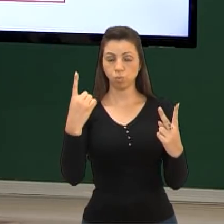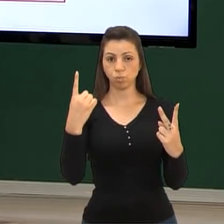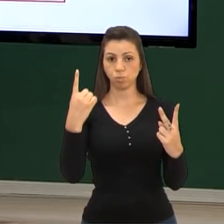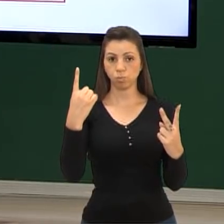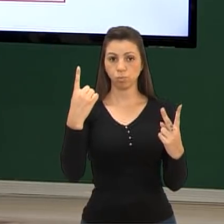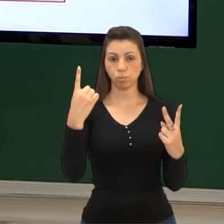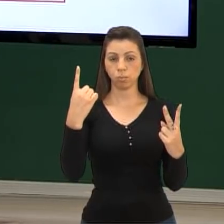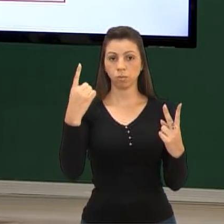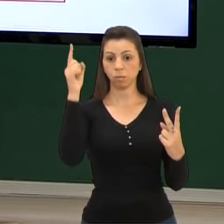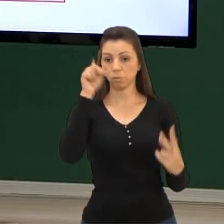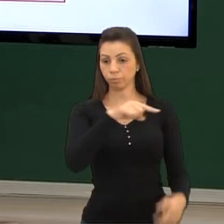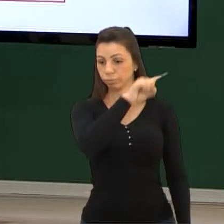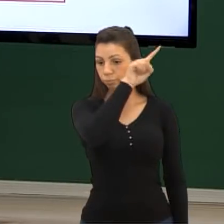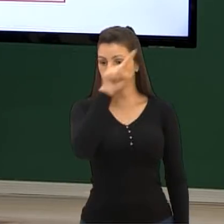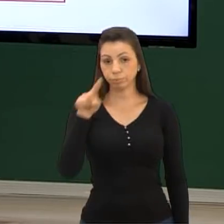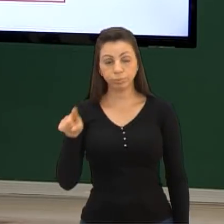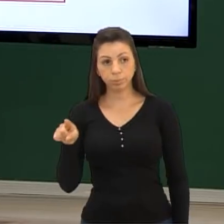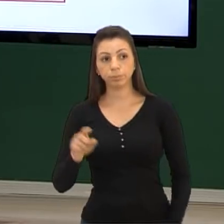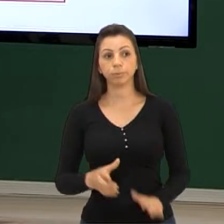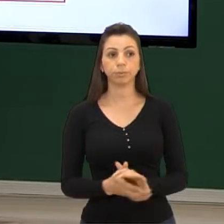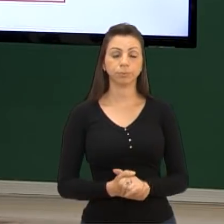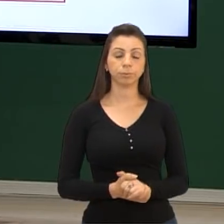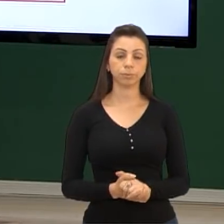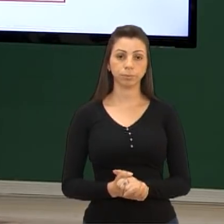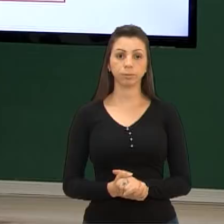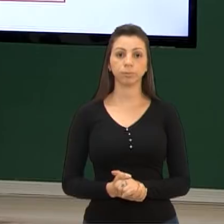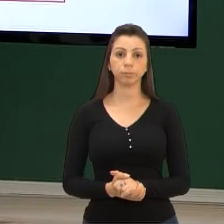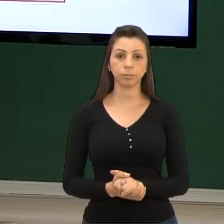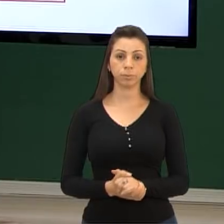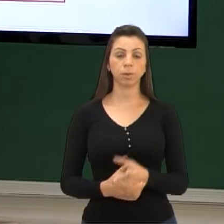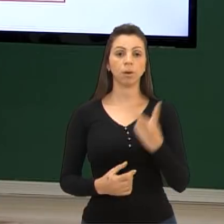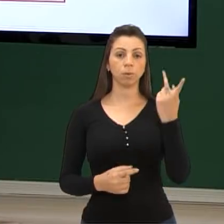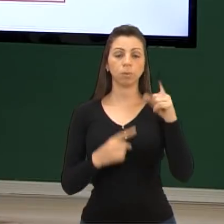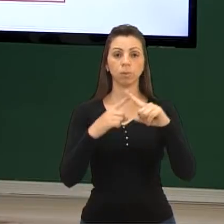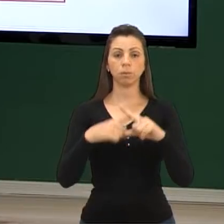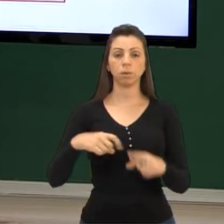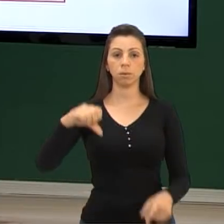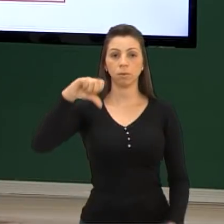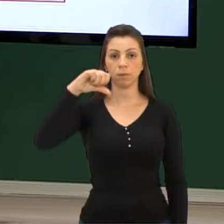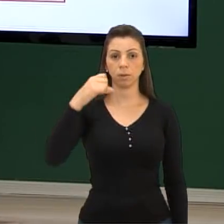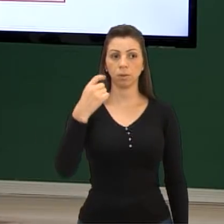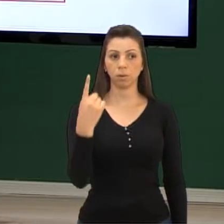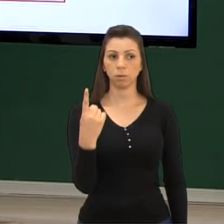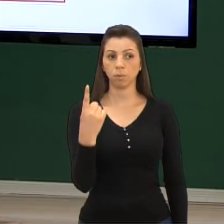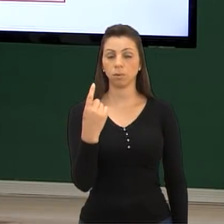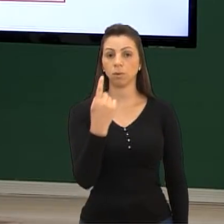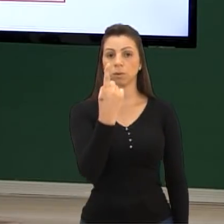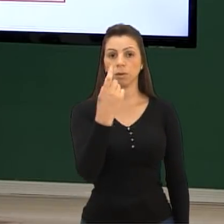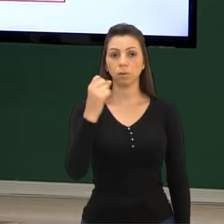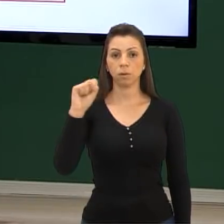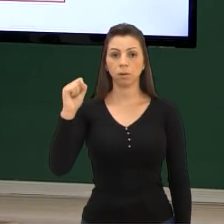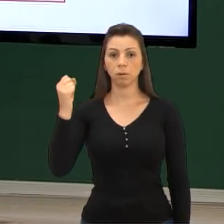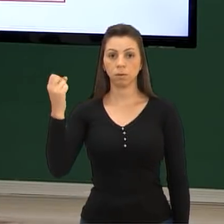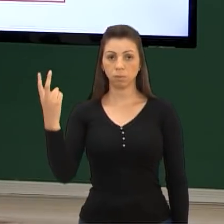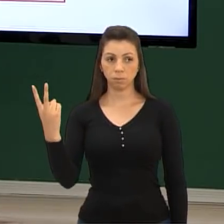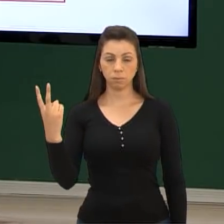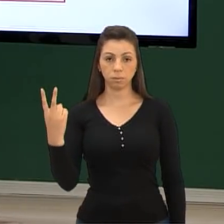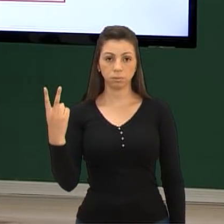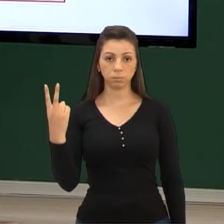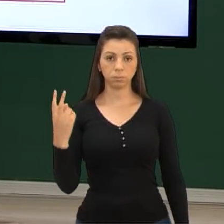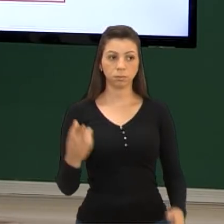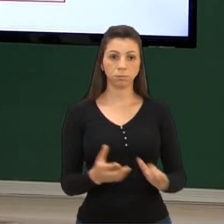fizer 2 vezes 91 é igual a 182. Você vai fazer a